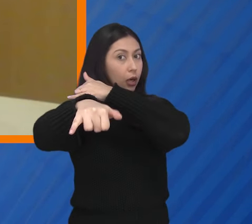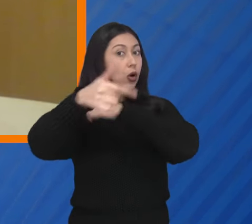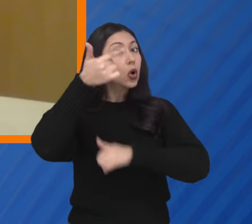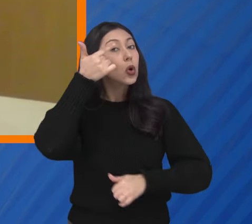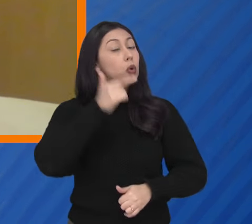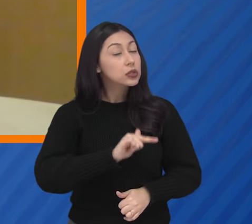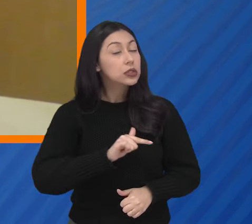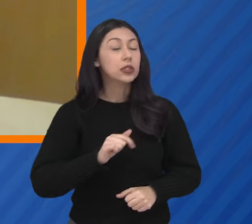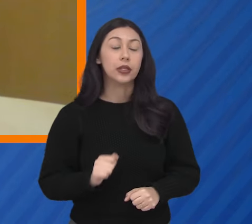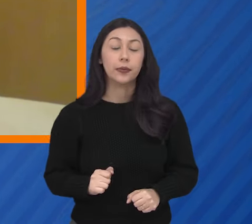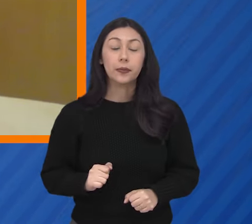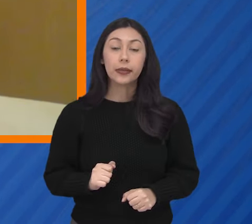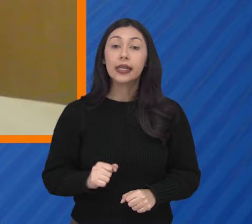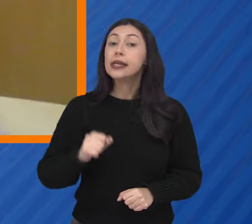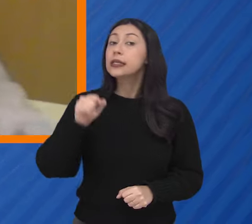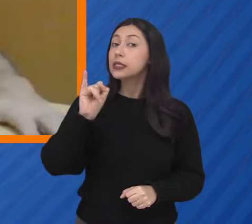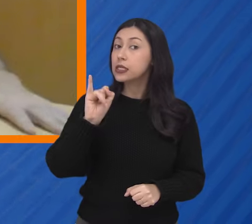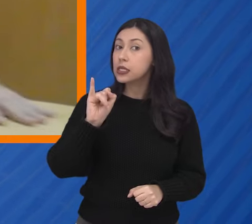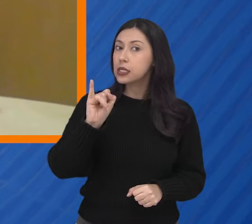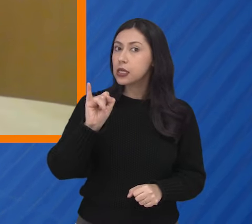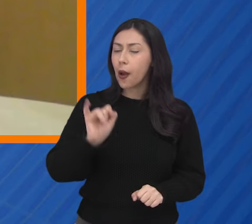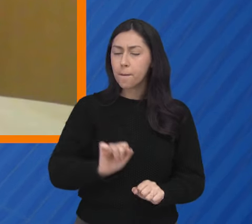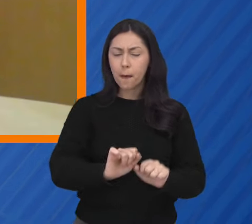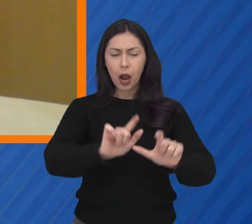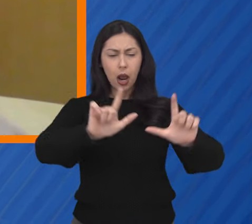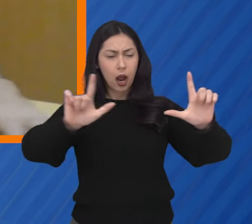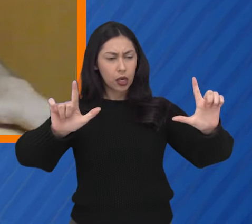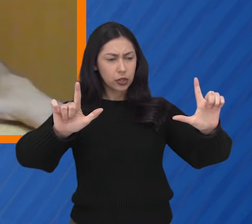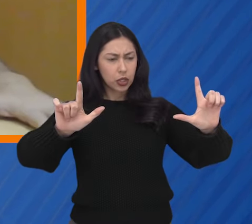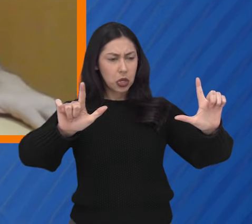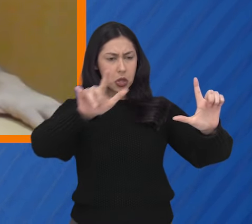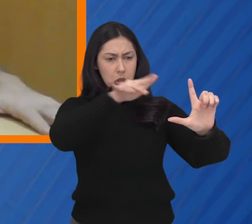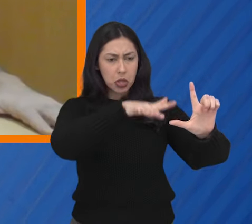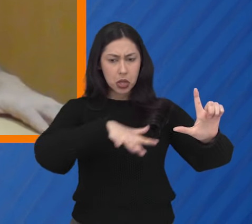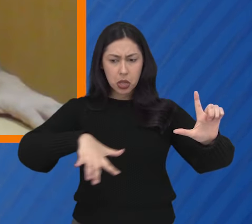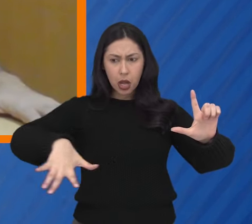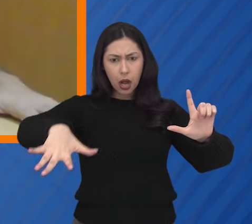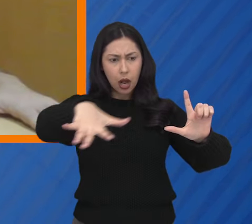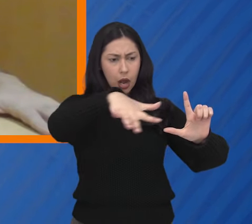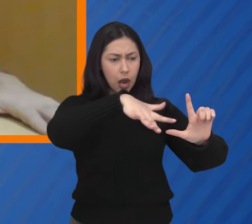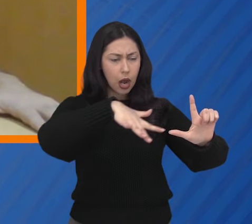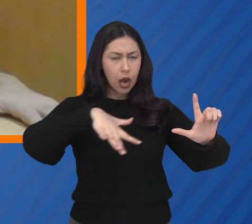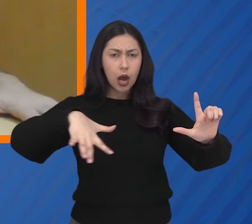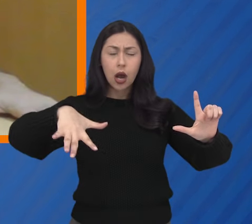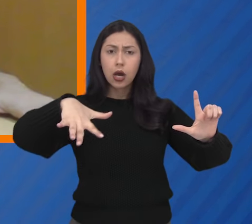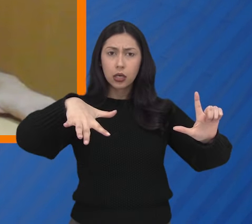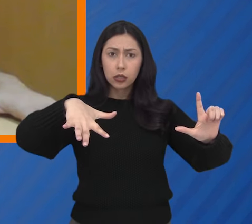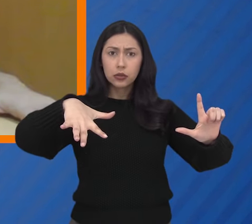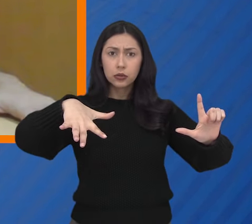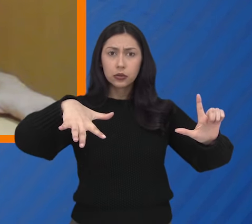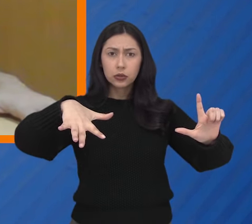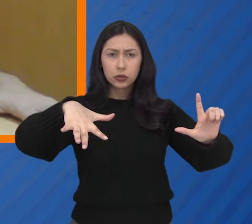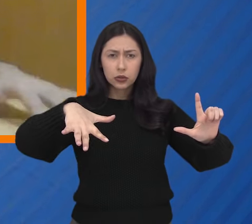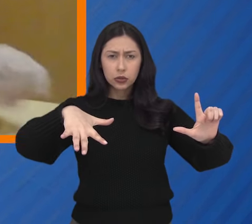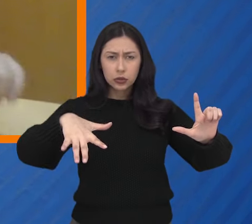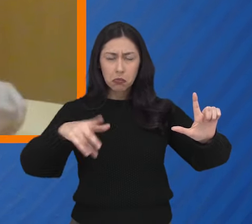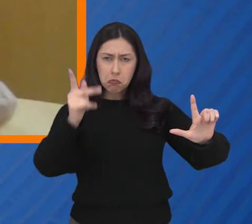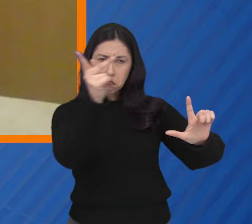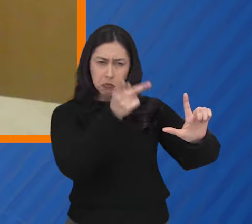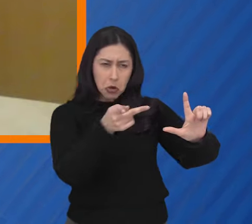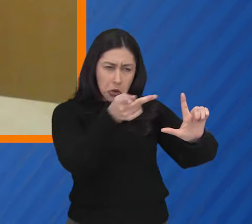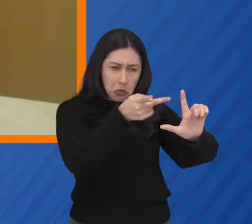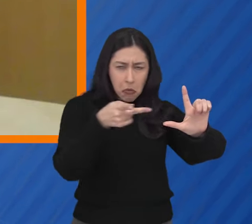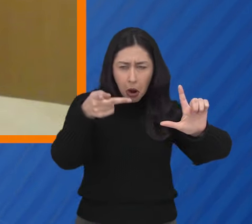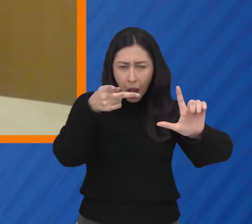se eu consigo fazer uma imagem dessa área que eu pretendo fazer essa incursão e Localizar